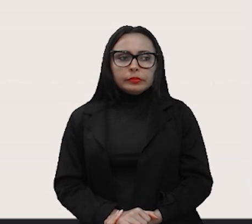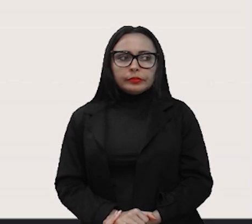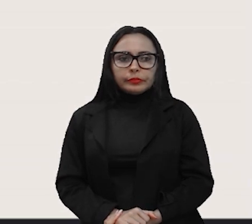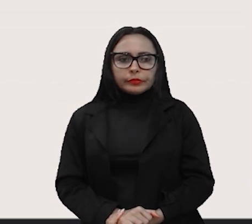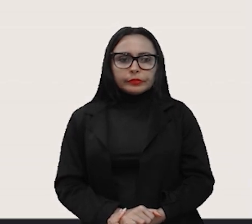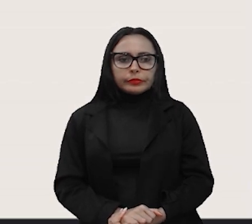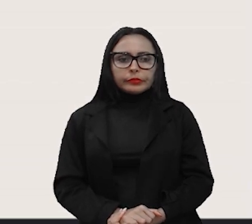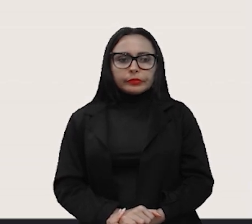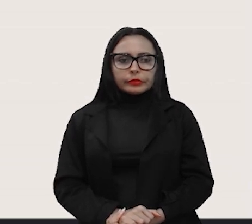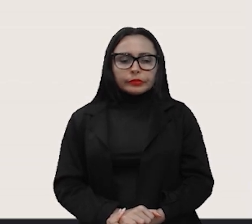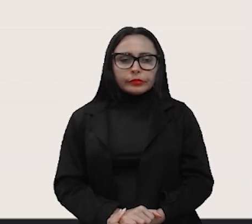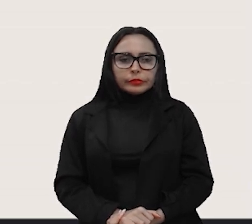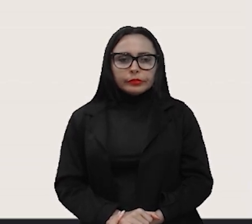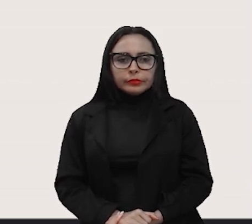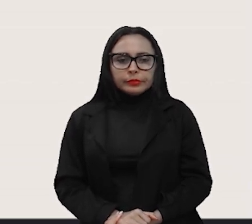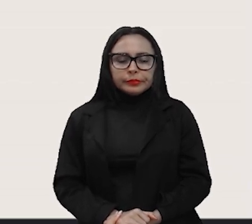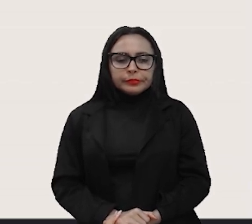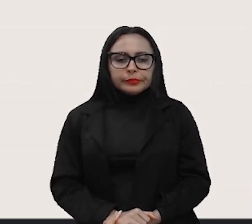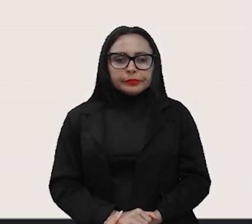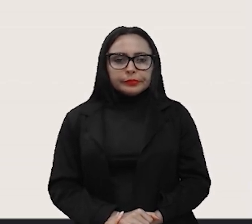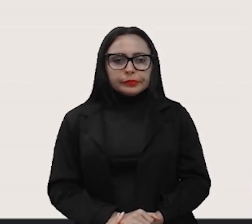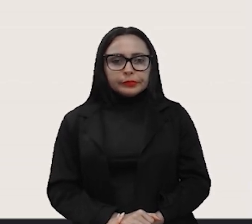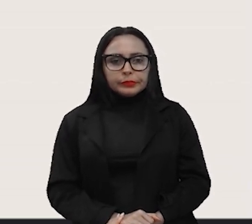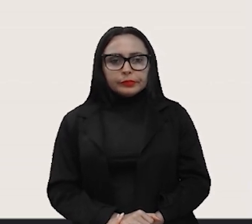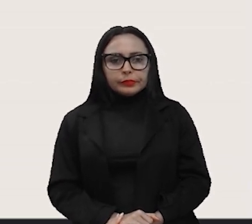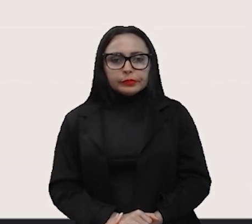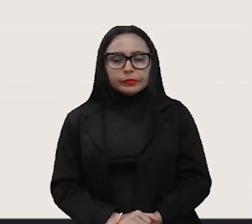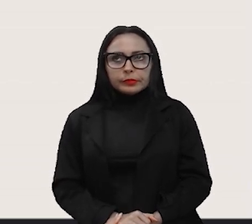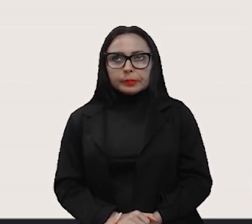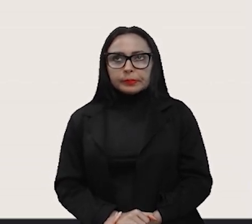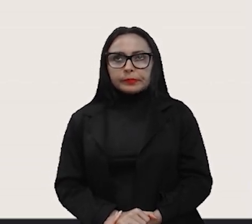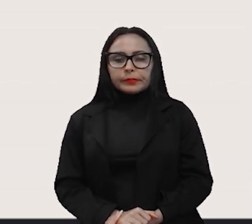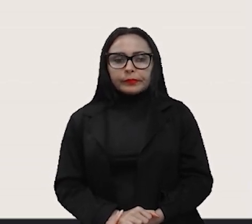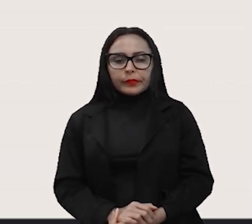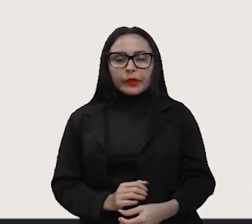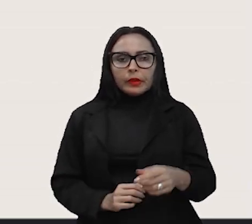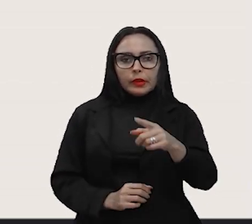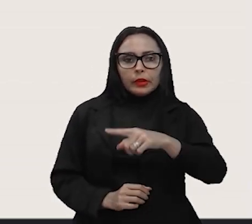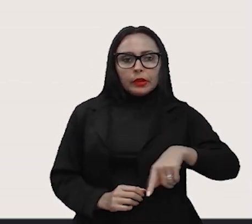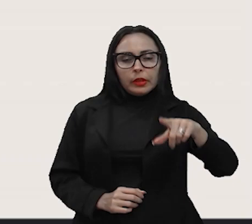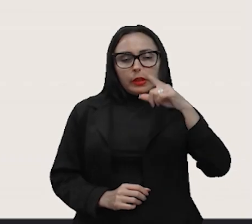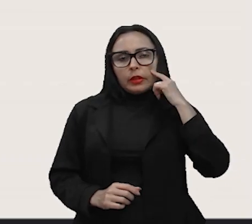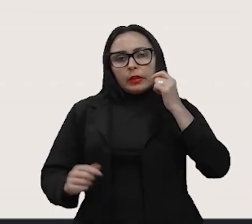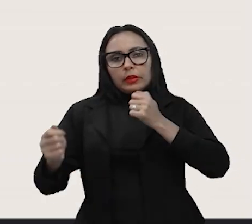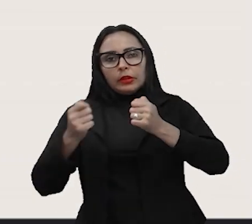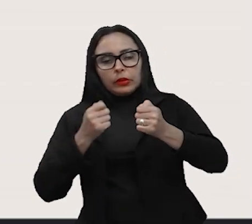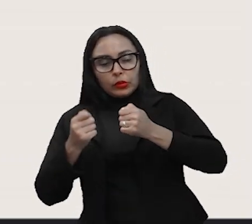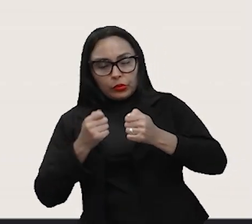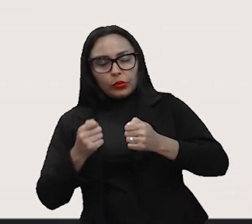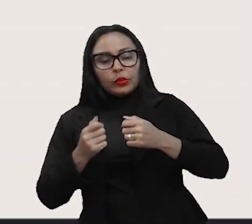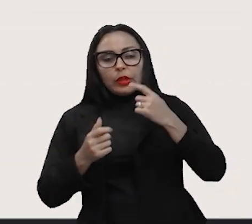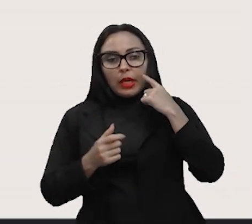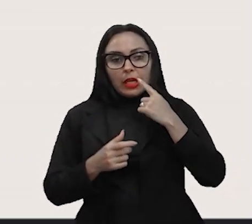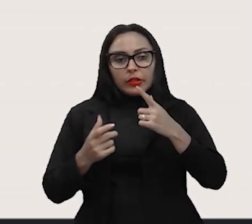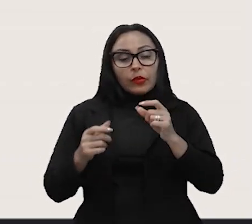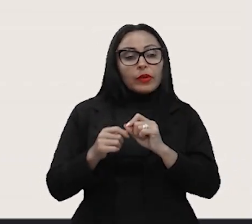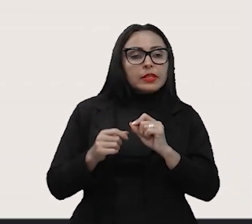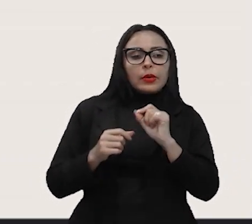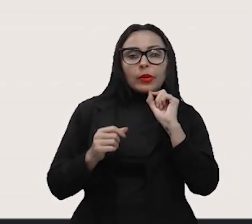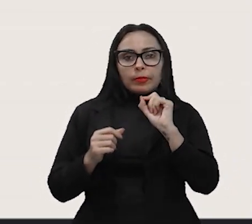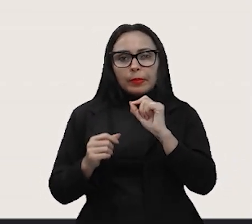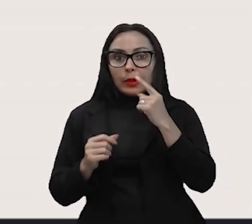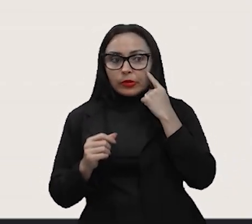O controle do nível de glicose do sangue. Aí quando você diz que é o controle do nível de glicose, aí eles vão fazer assim, presta